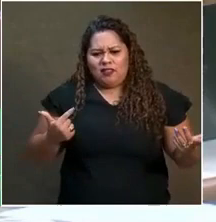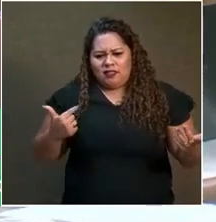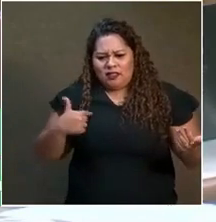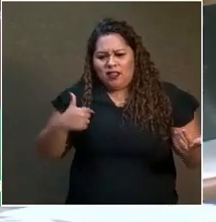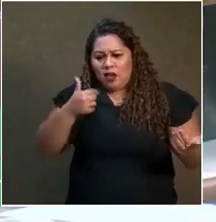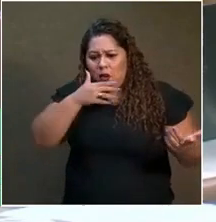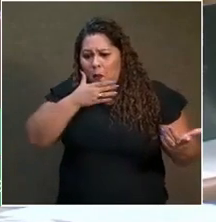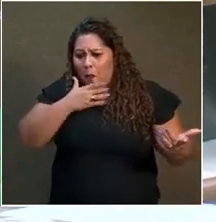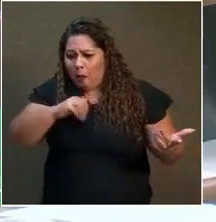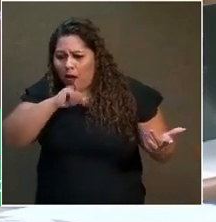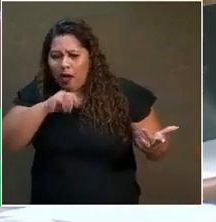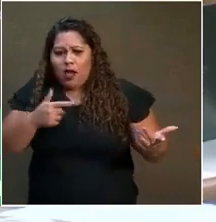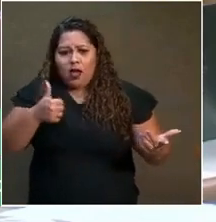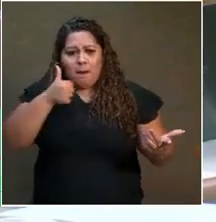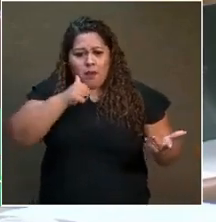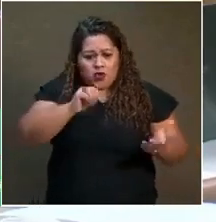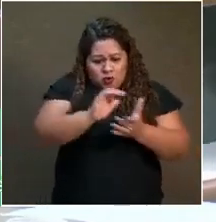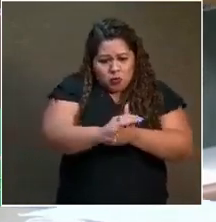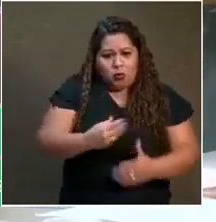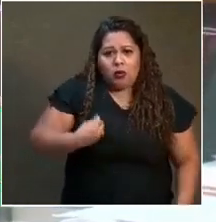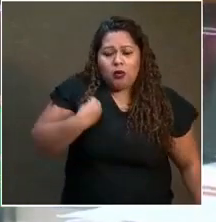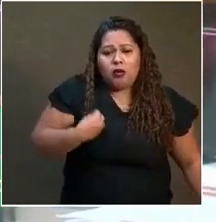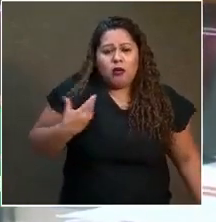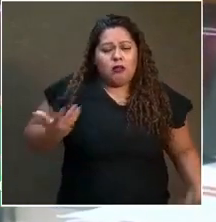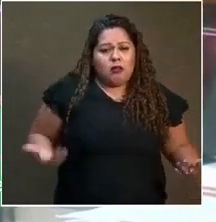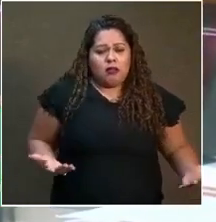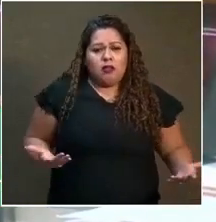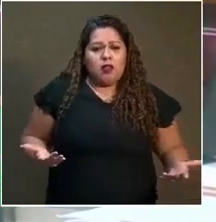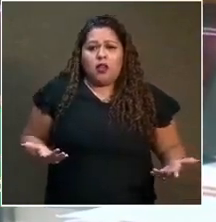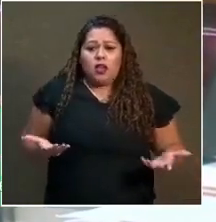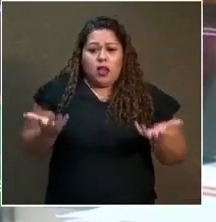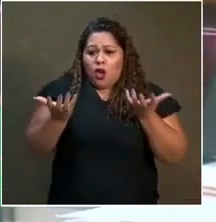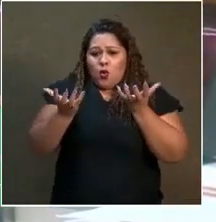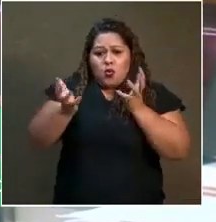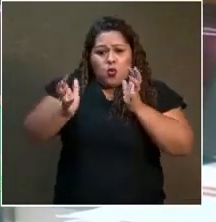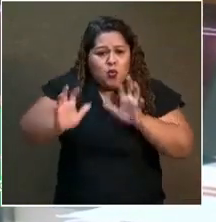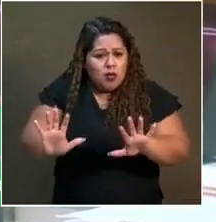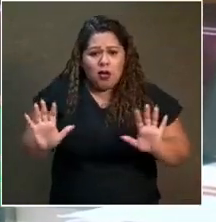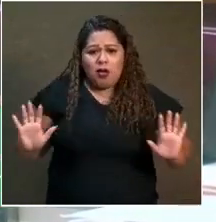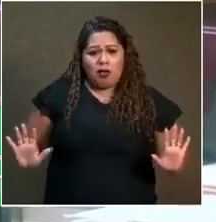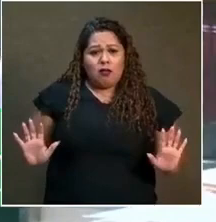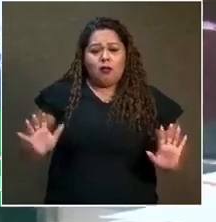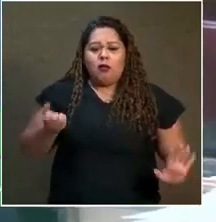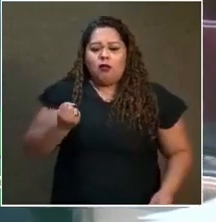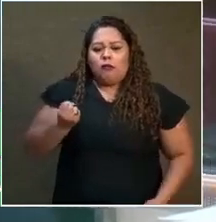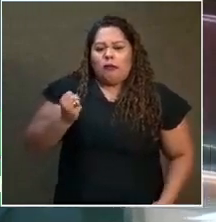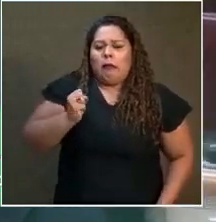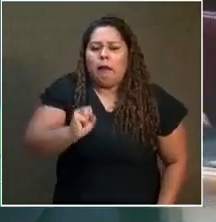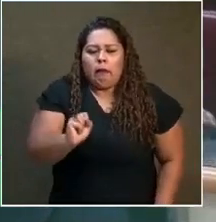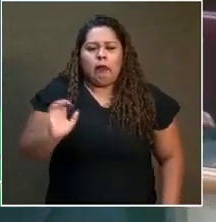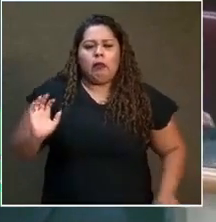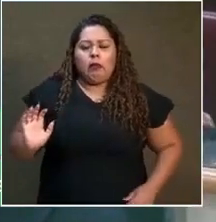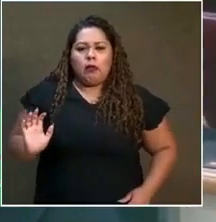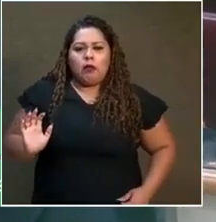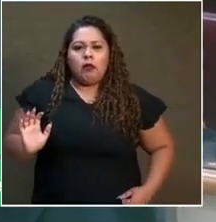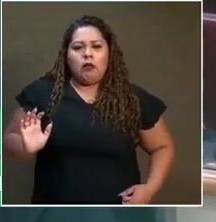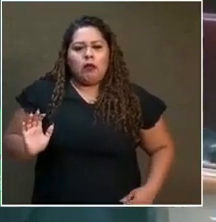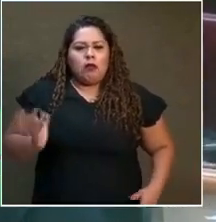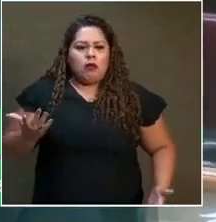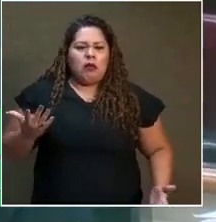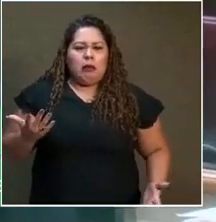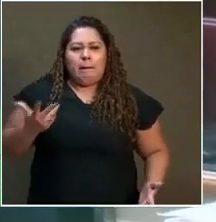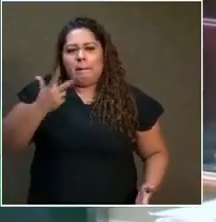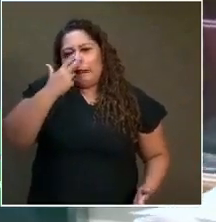minha esposa está aqui. Não quero que nenhum homem mate a honra, defenda a honra matando